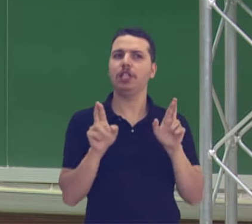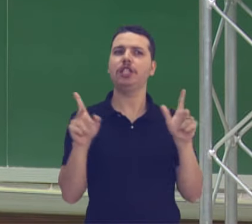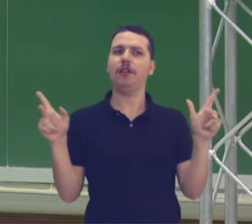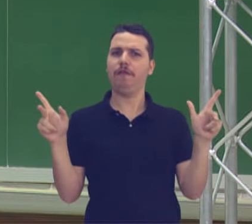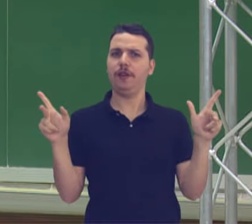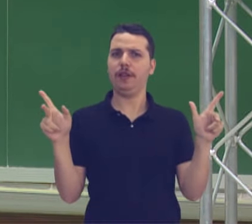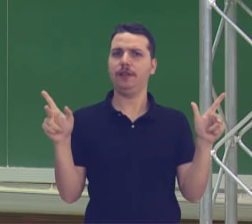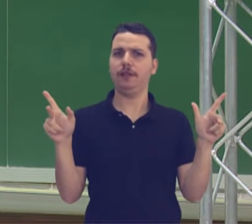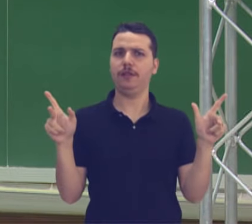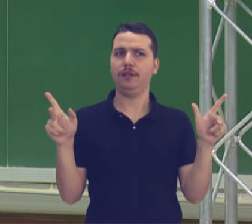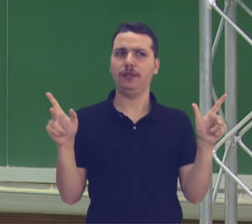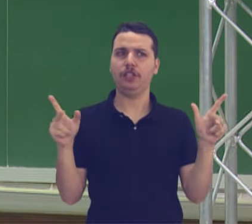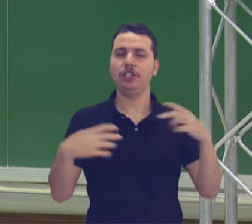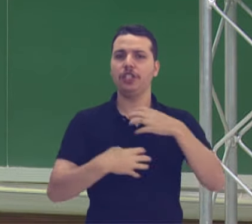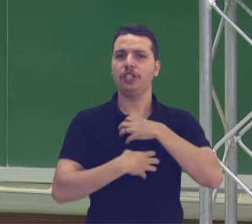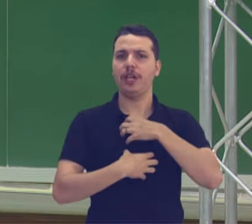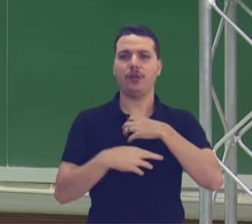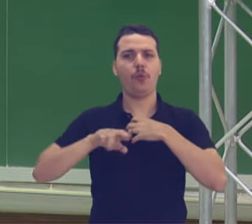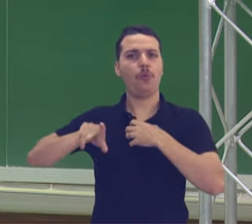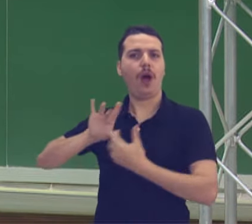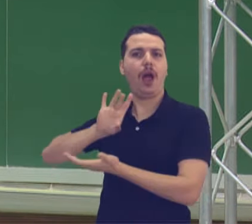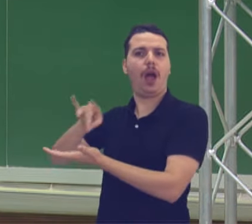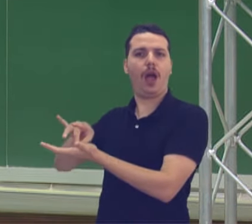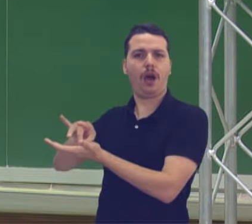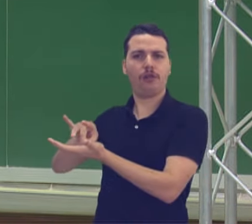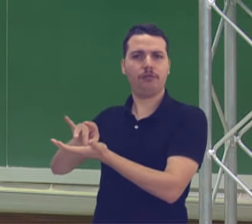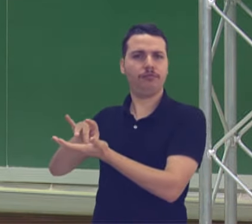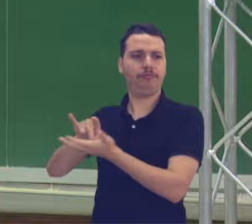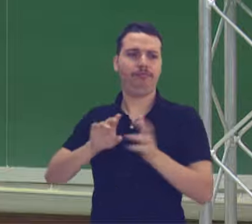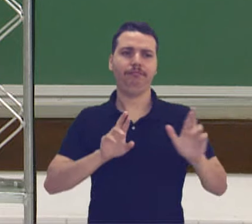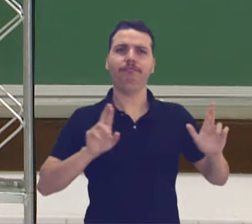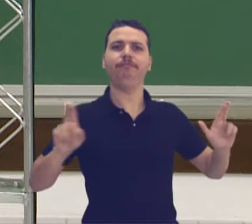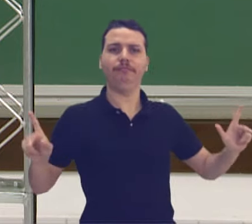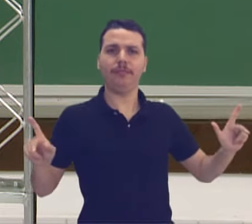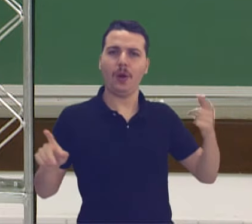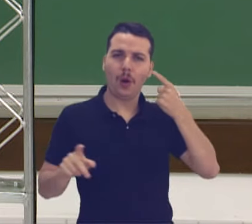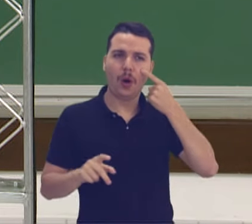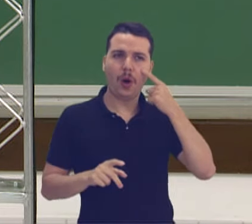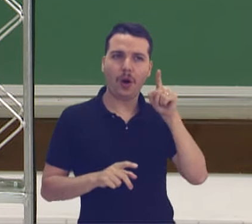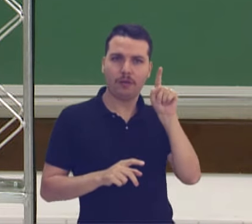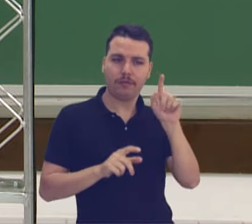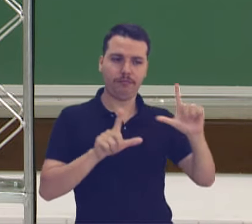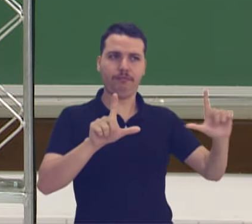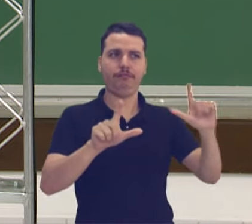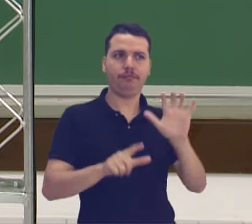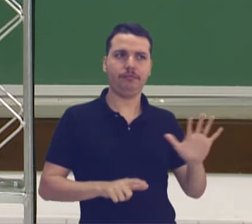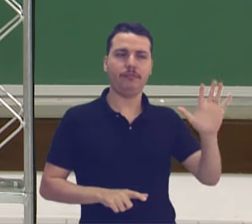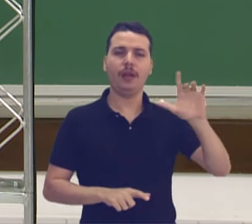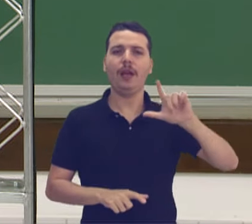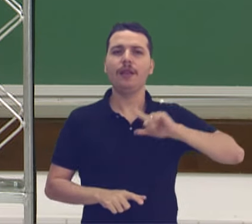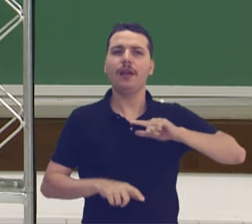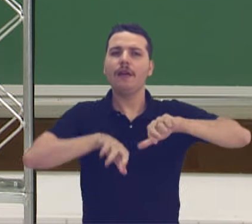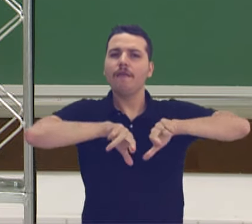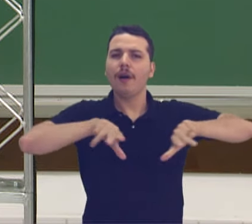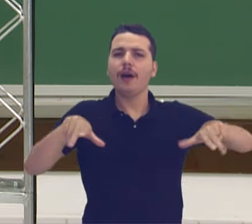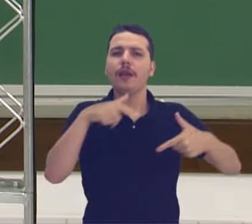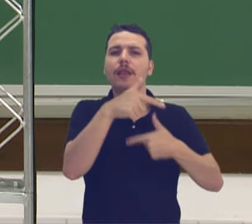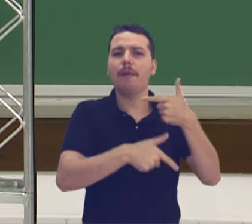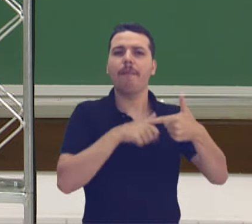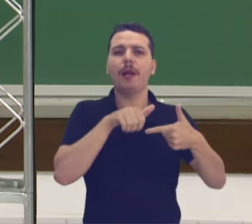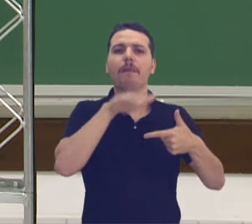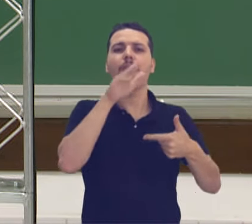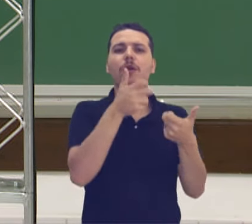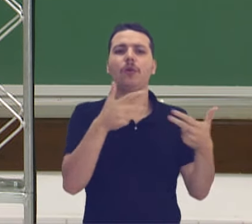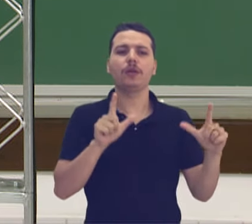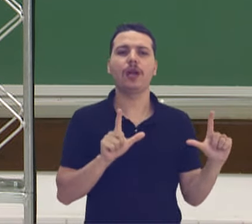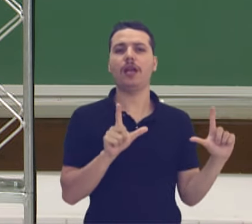na verdade né dessa questão da realidade é interessante na obra dele você vai ver que vários ele trabalha basicamente com